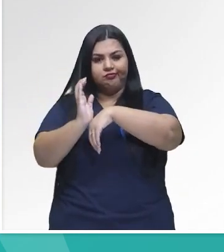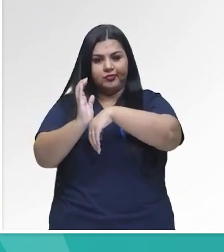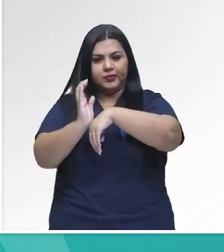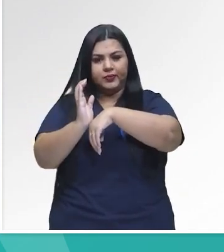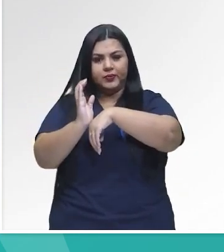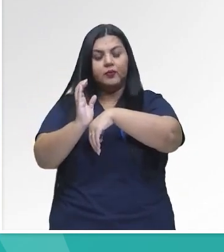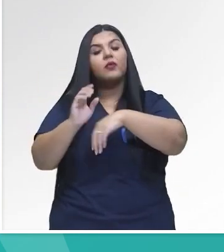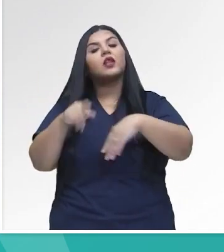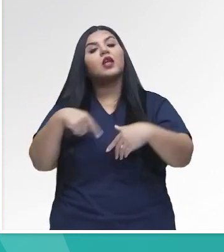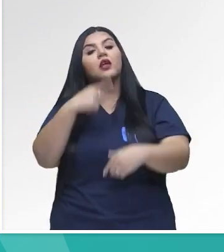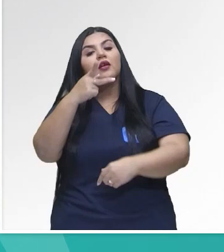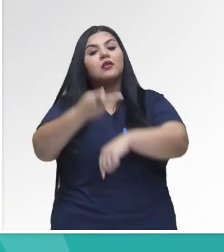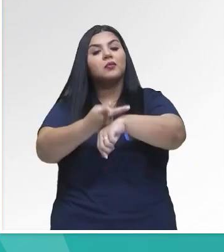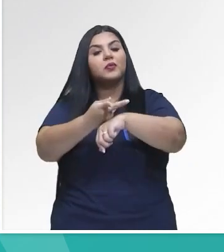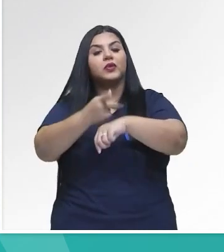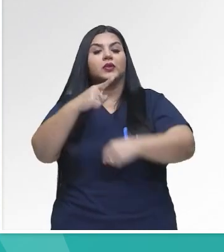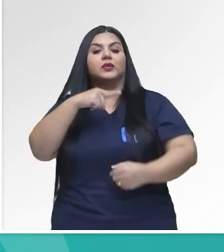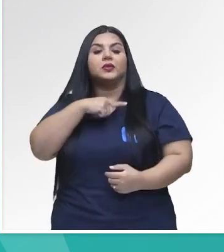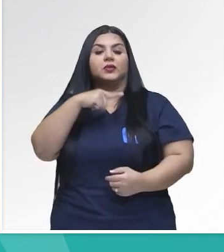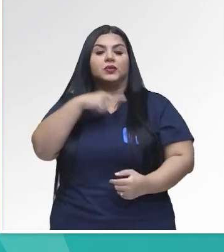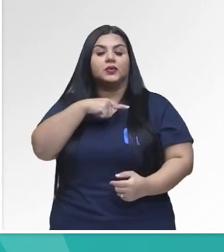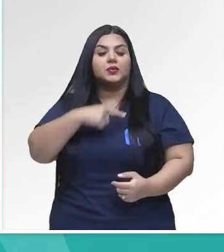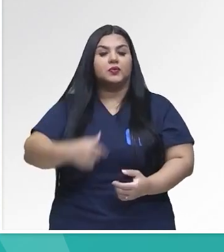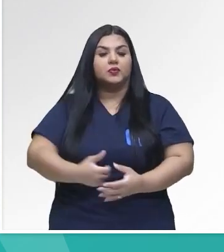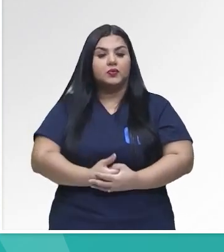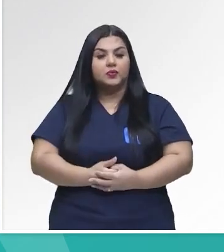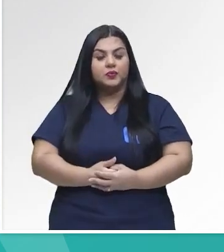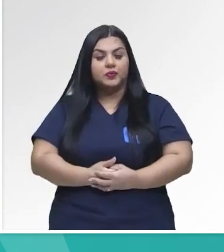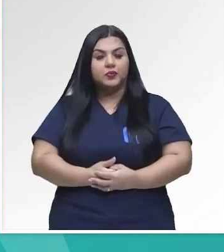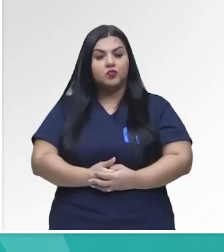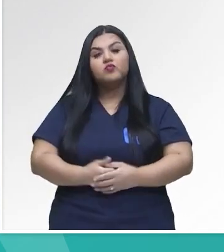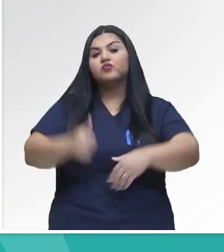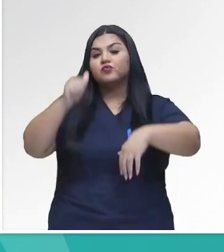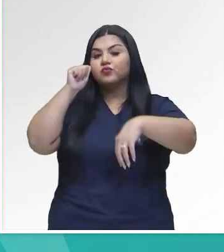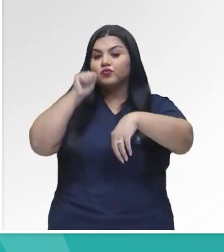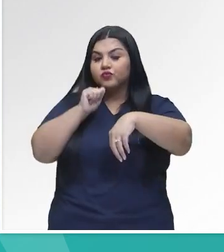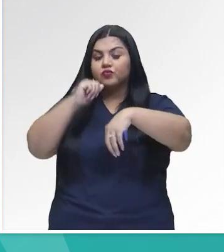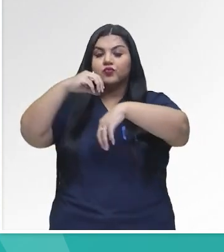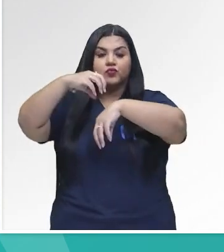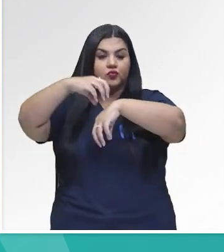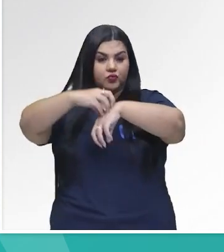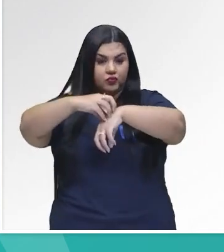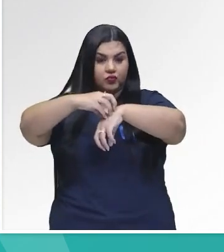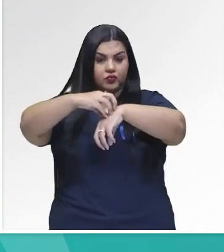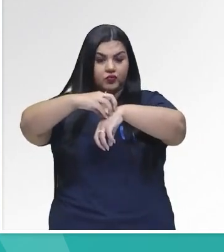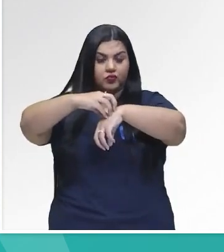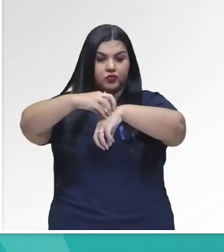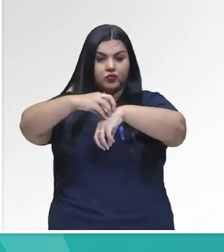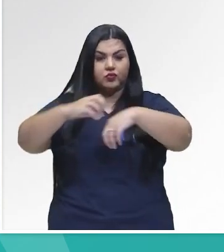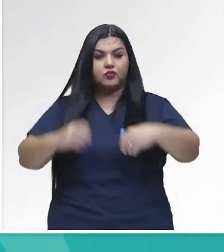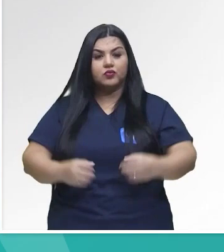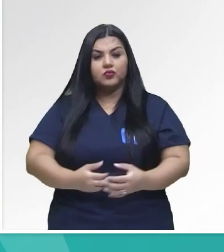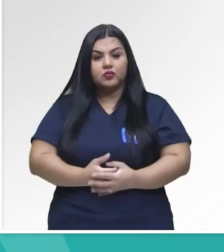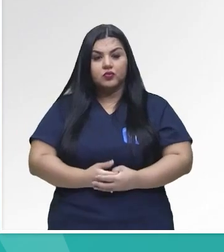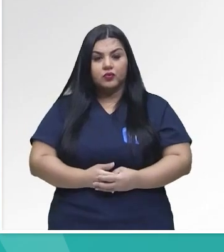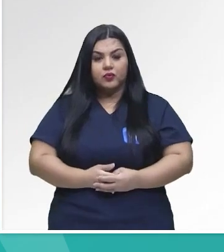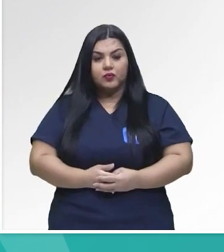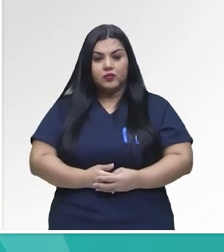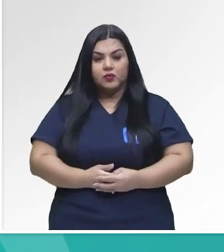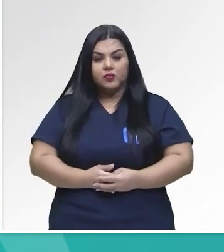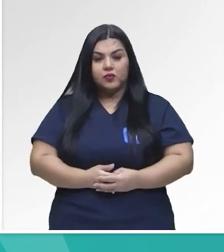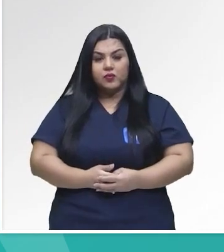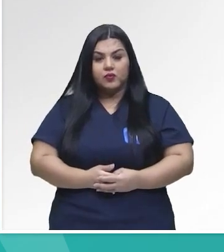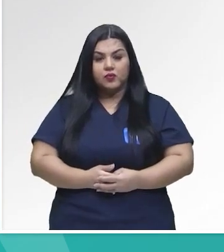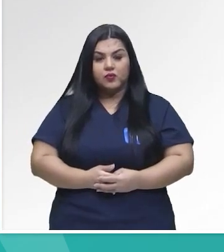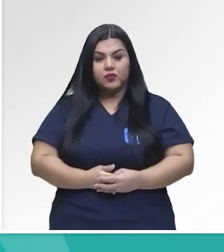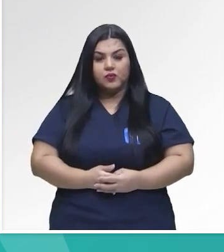Seguido, nós temos a dama. A dama, como